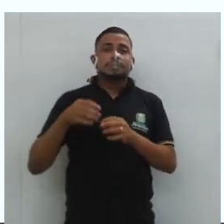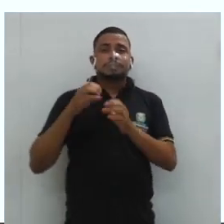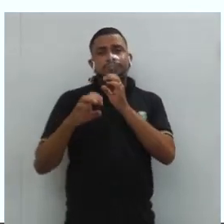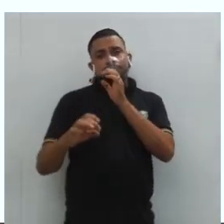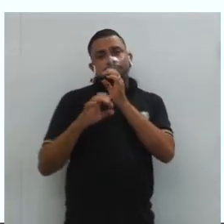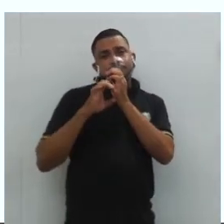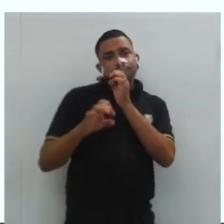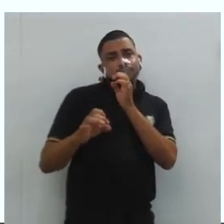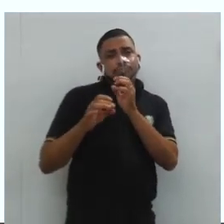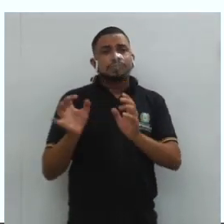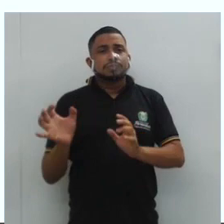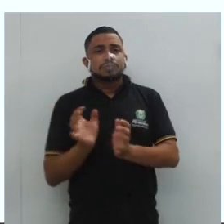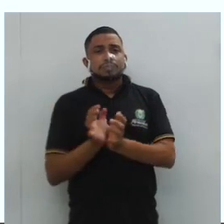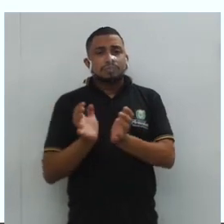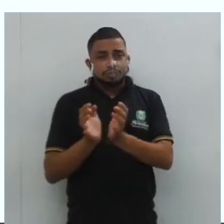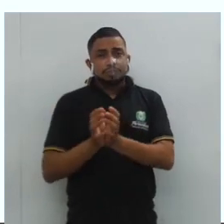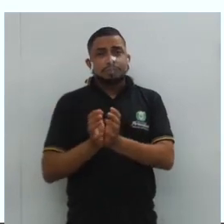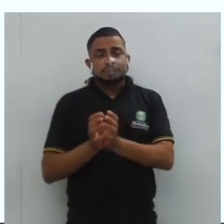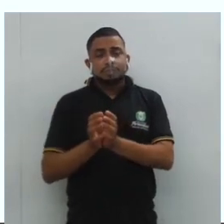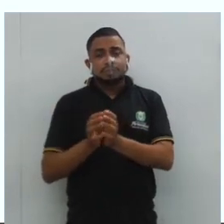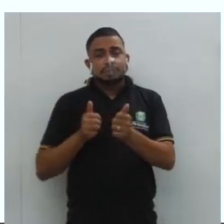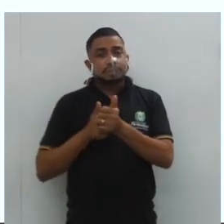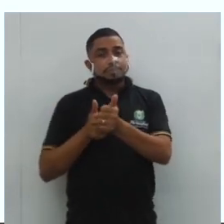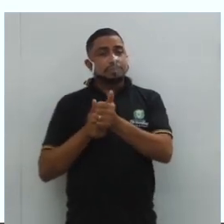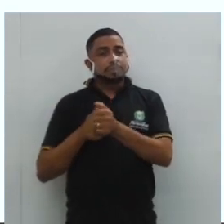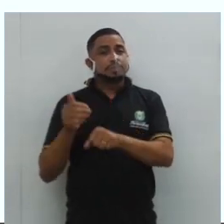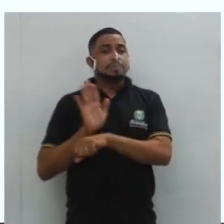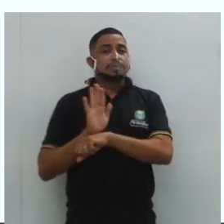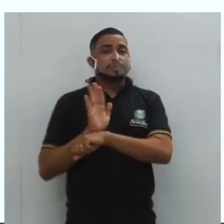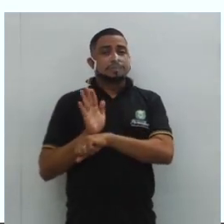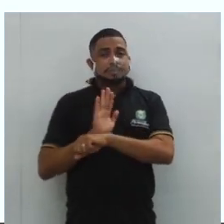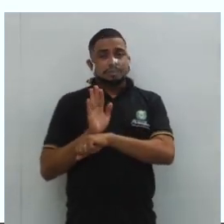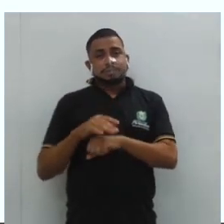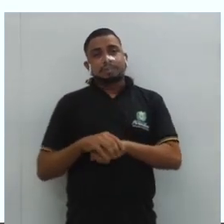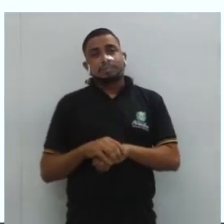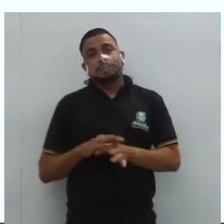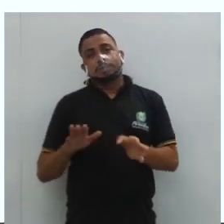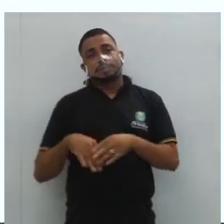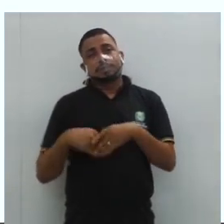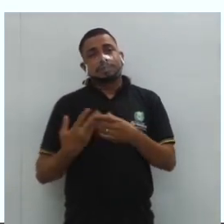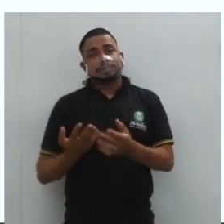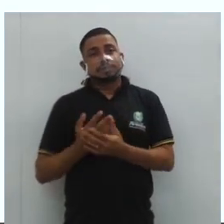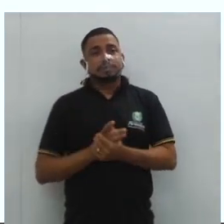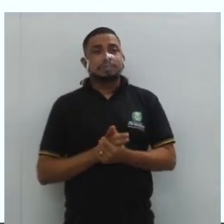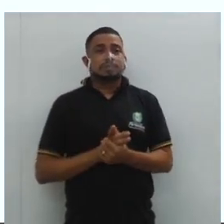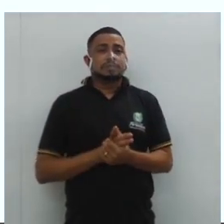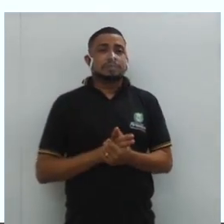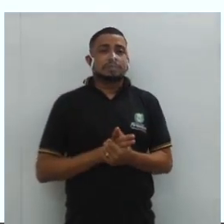orquestra que acompanhava o filme. Então, ele dava, né,